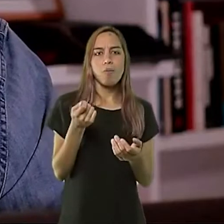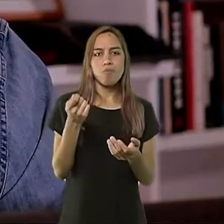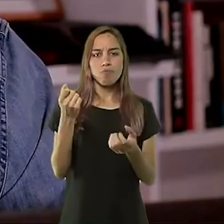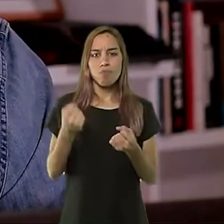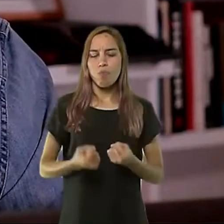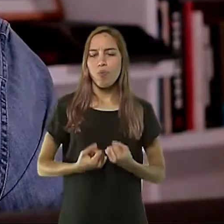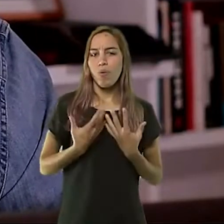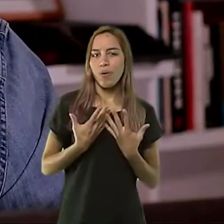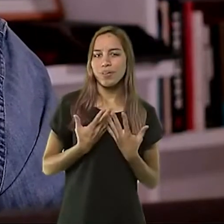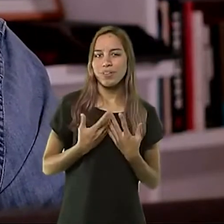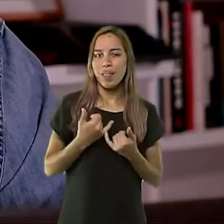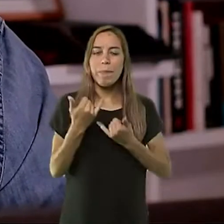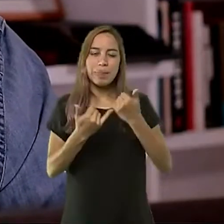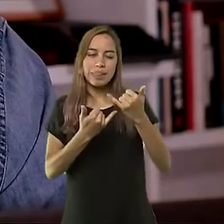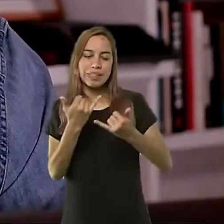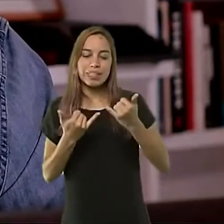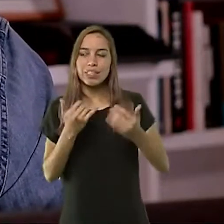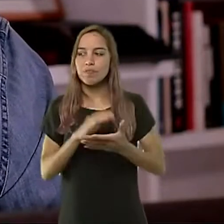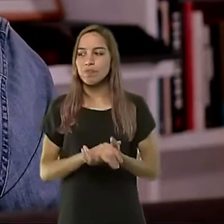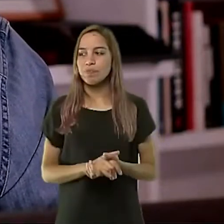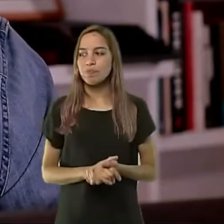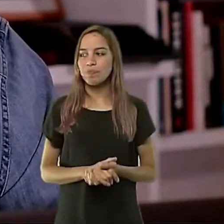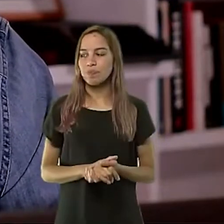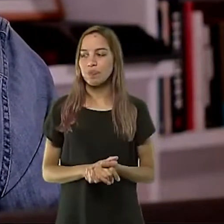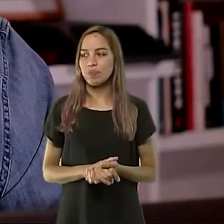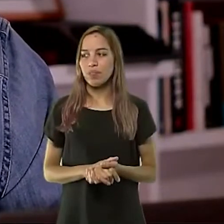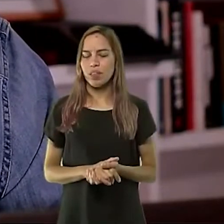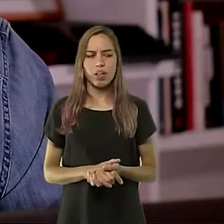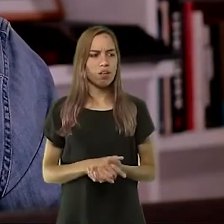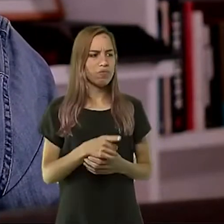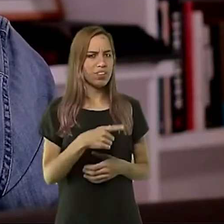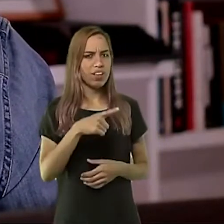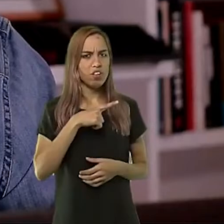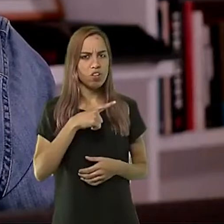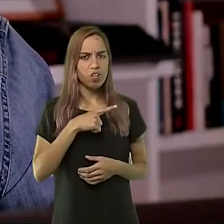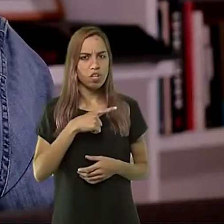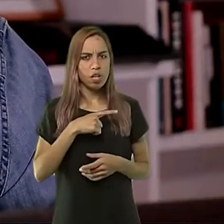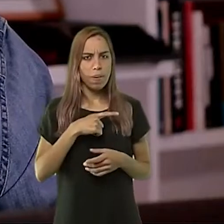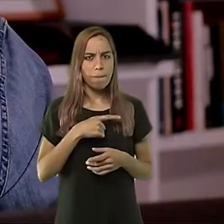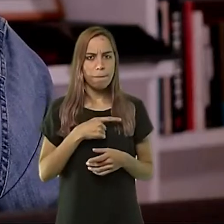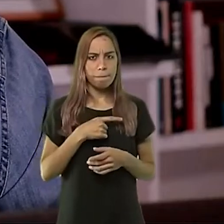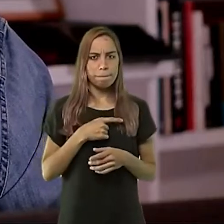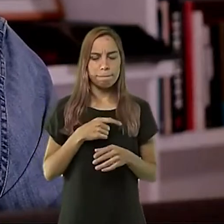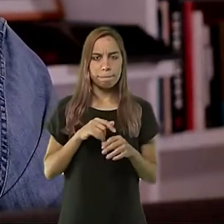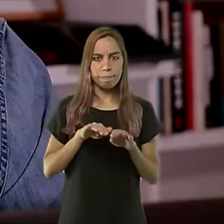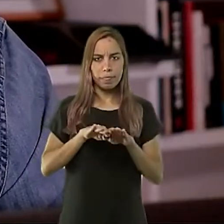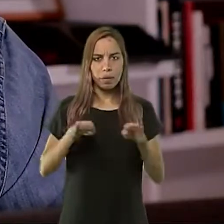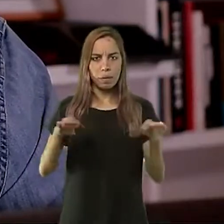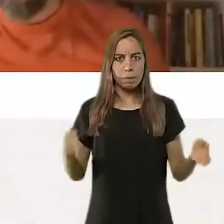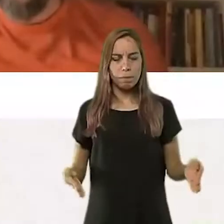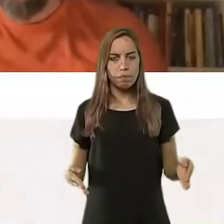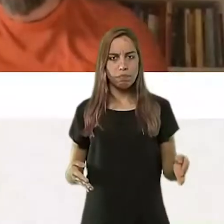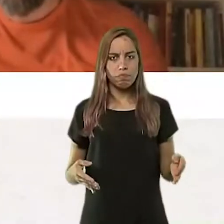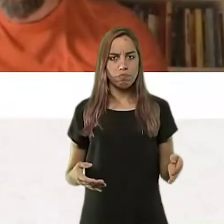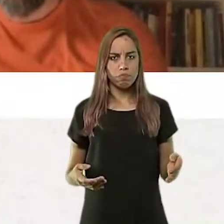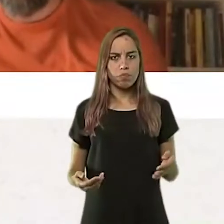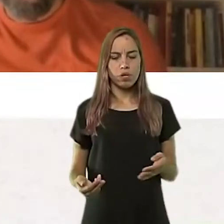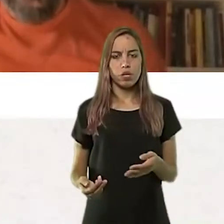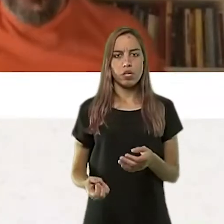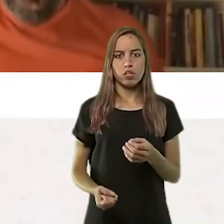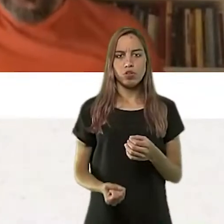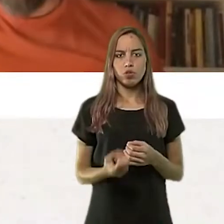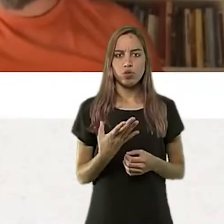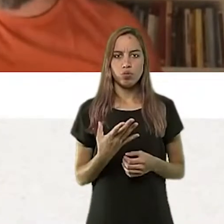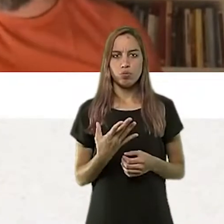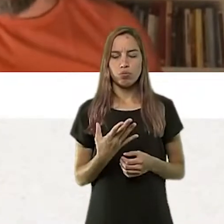poeta maravilhoso. Você tinha mesa de luz? Você fazia animação no Flash 4? O Pedro está te